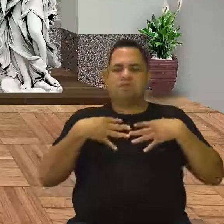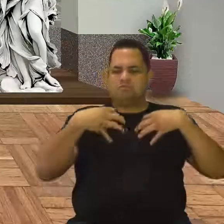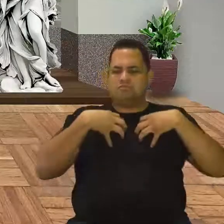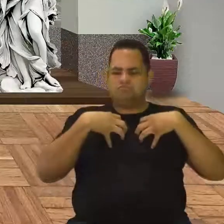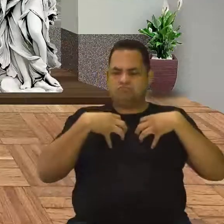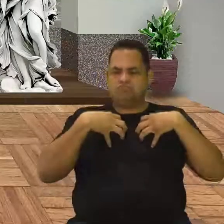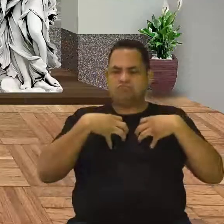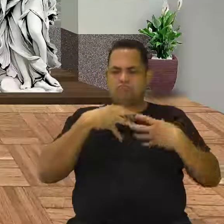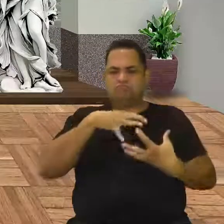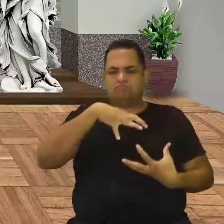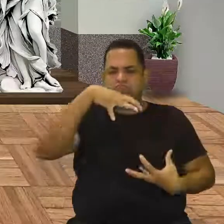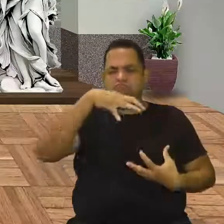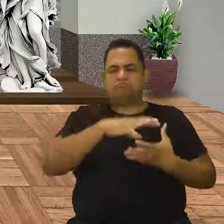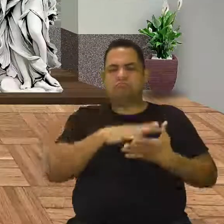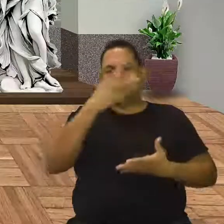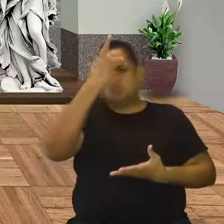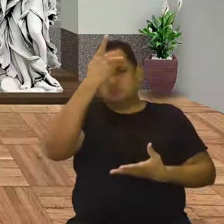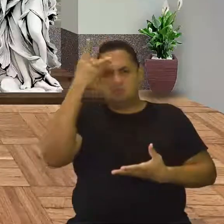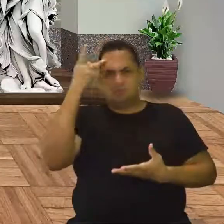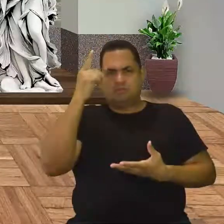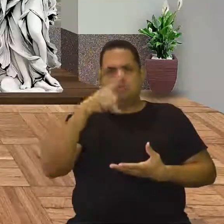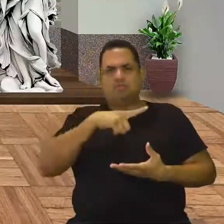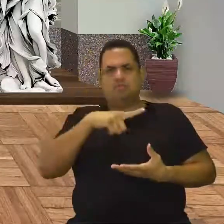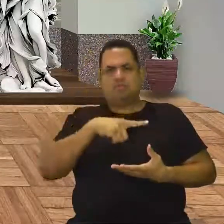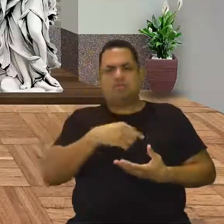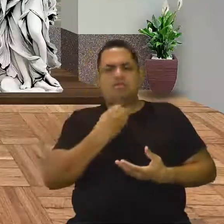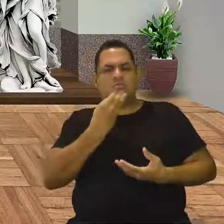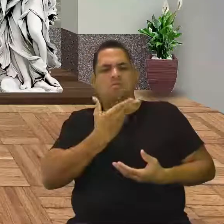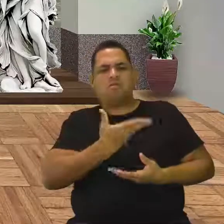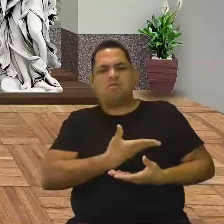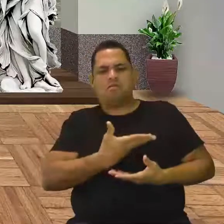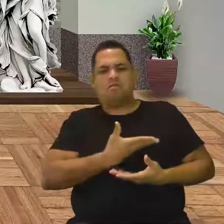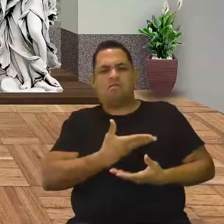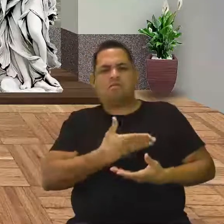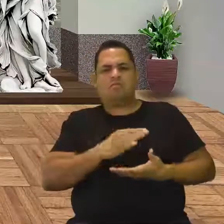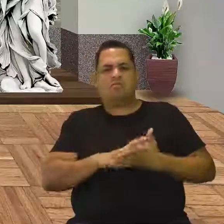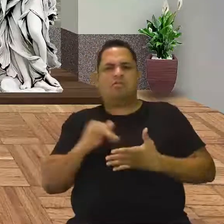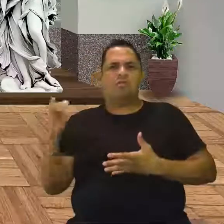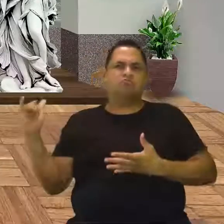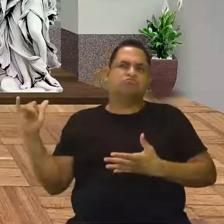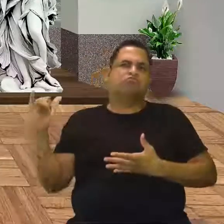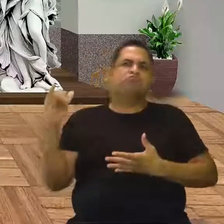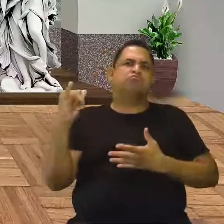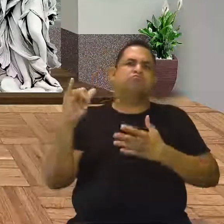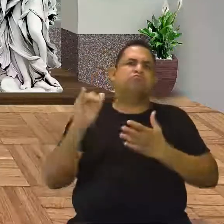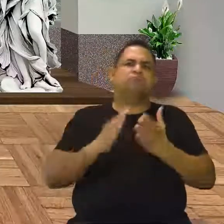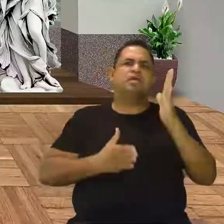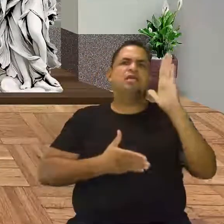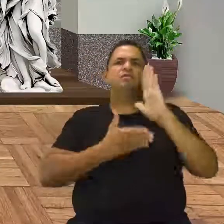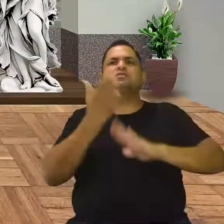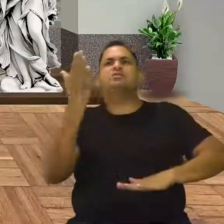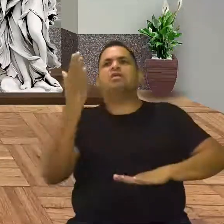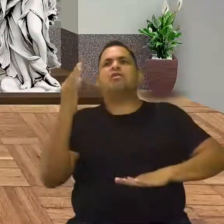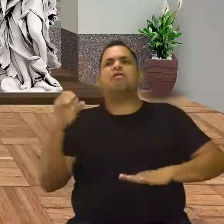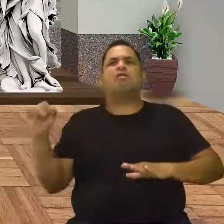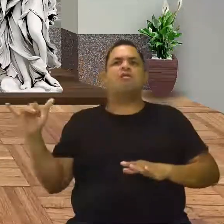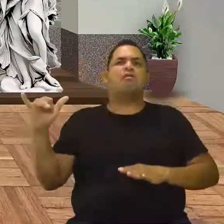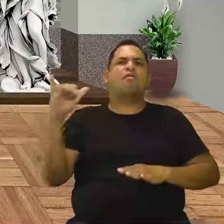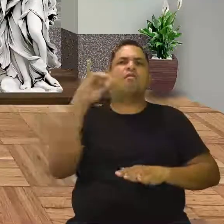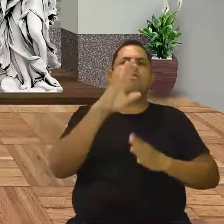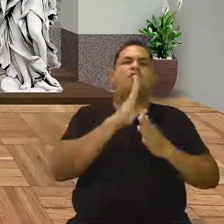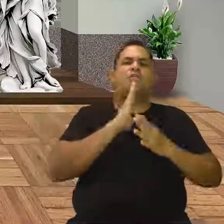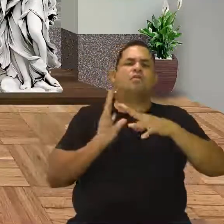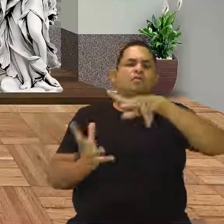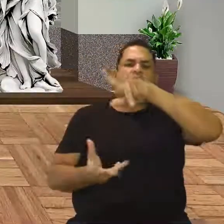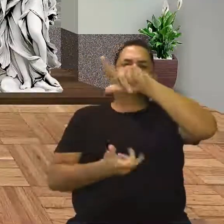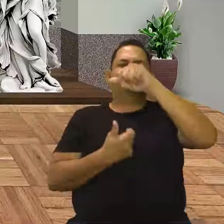contigo, com as pessoas, ter uma boa amizade, viajar, conhecer o mundo. Eu